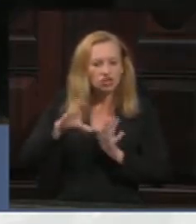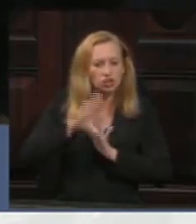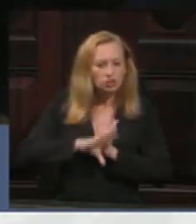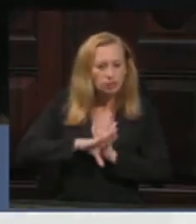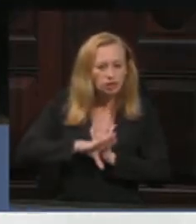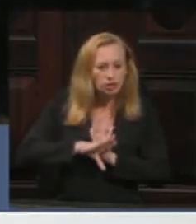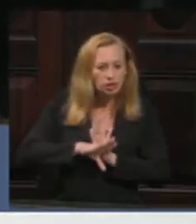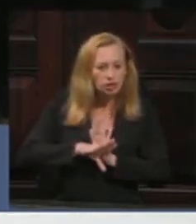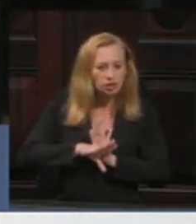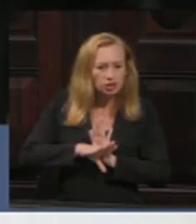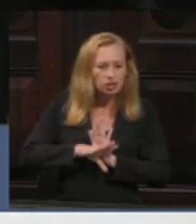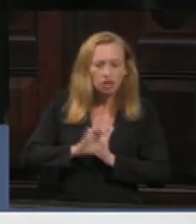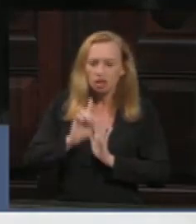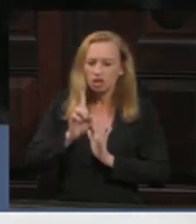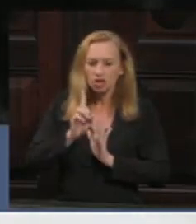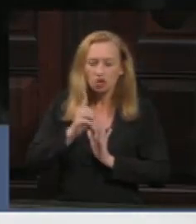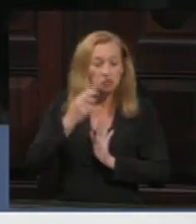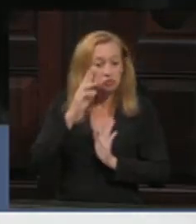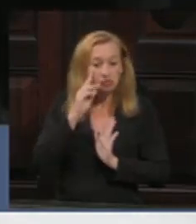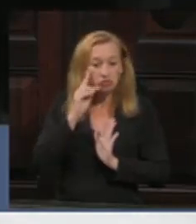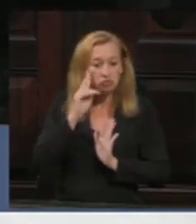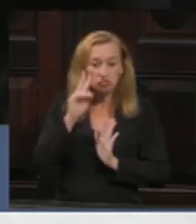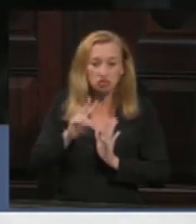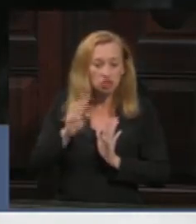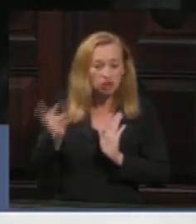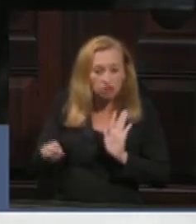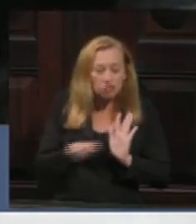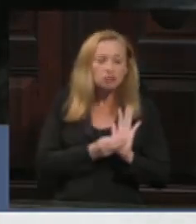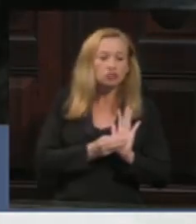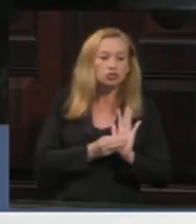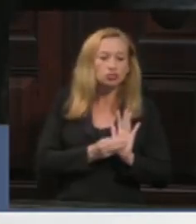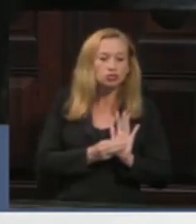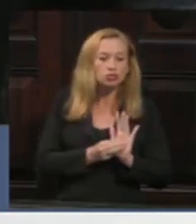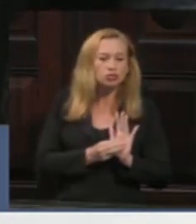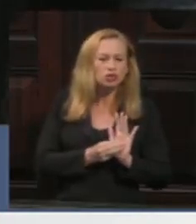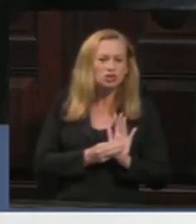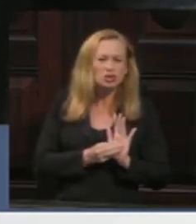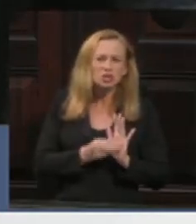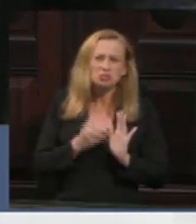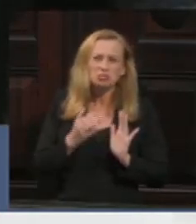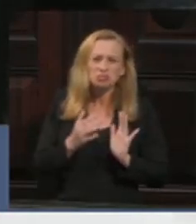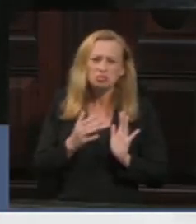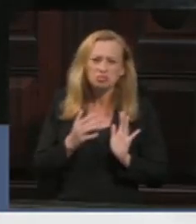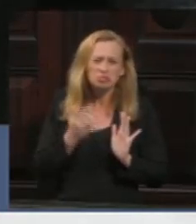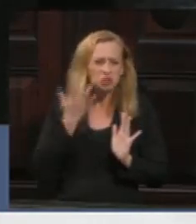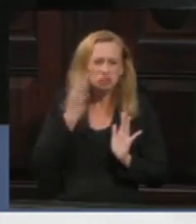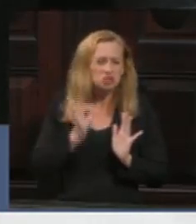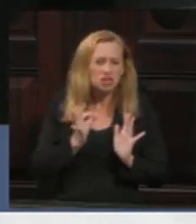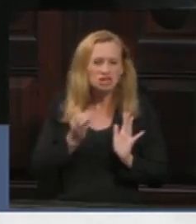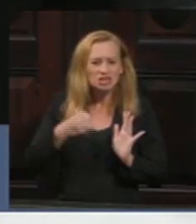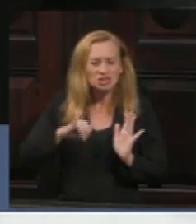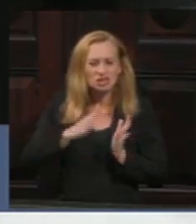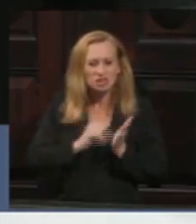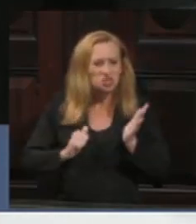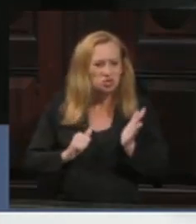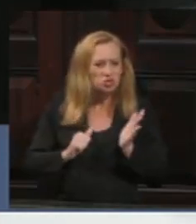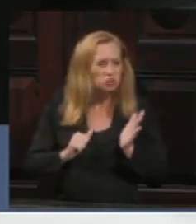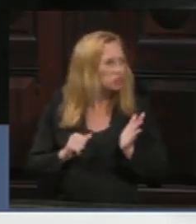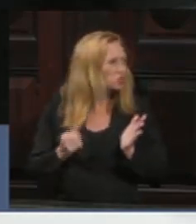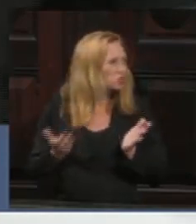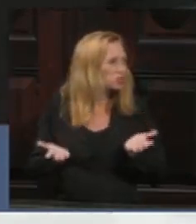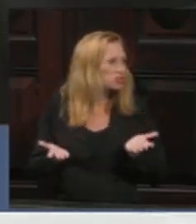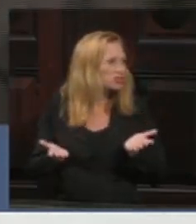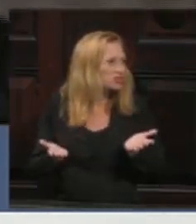acoplado e que não apareciam aqui. E que eu vi que ele não está aqui mais na pauta. Será que ele saiu da pauta? Não pode ser, né?